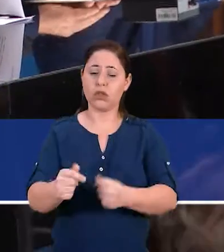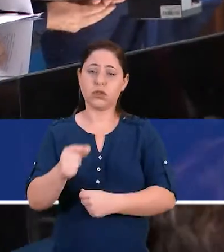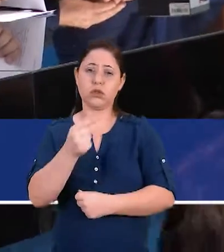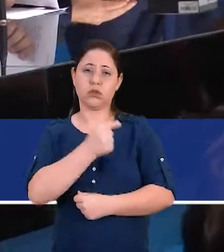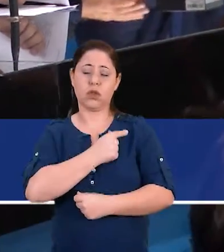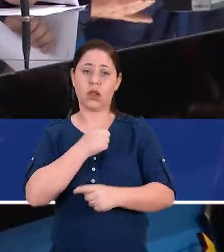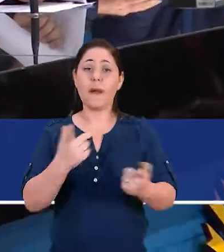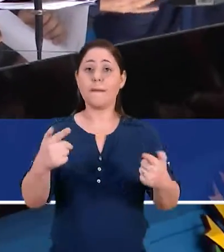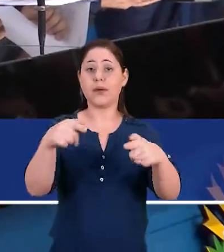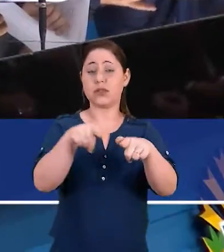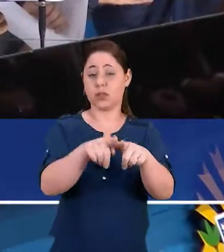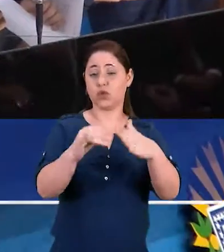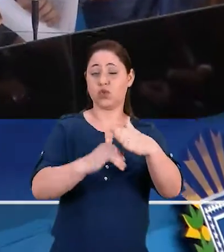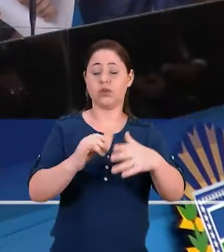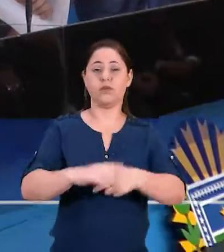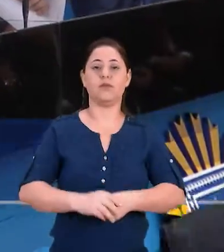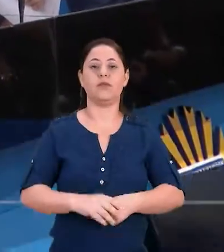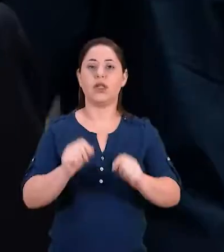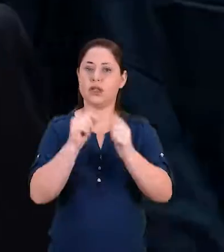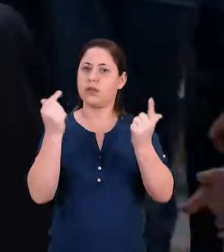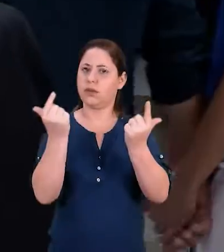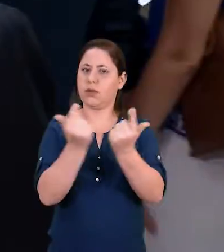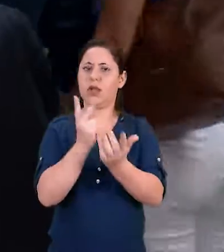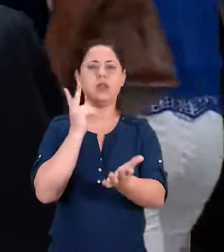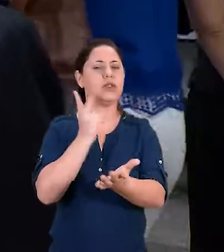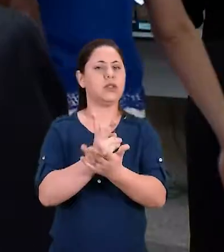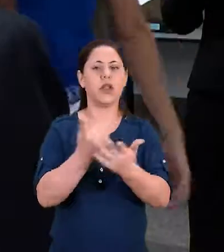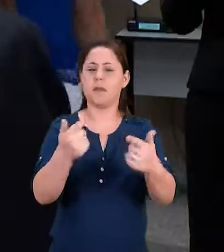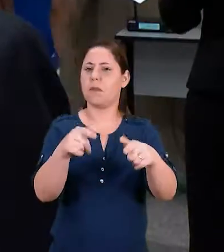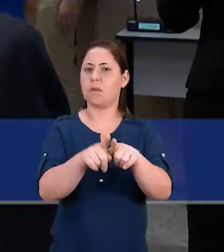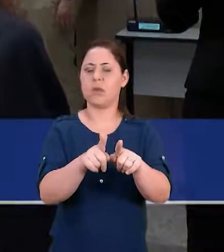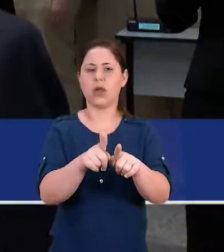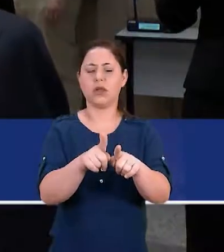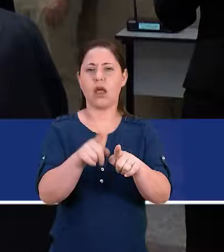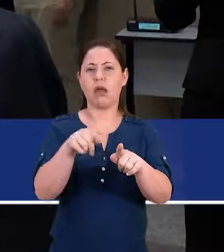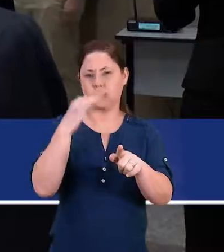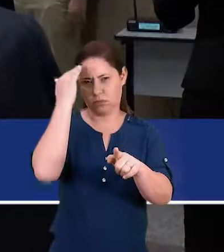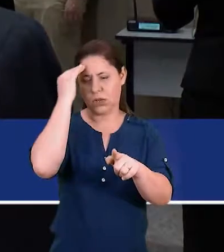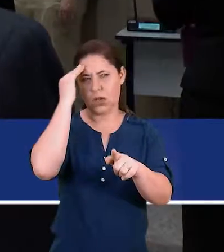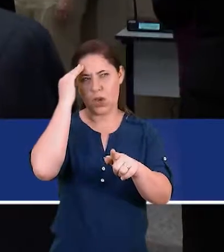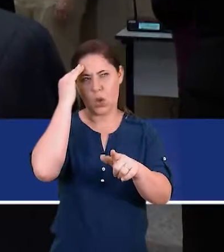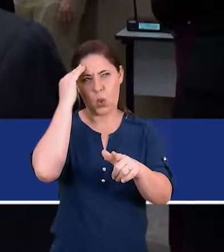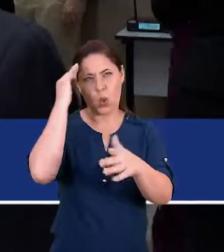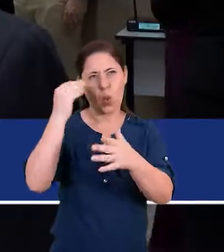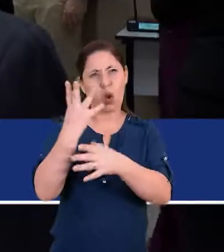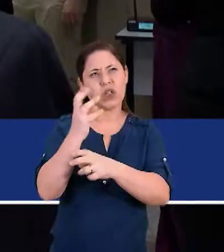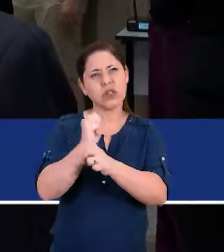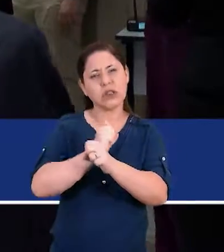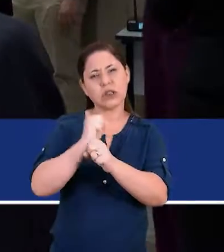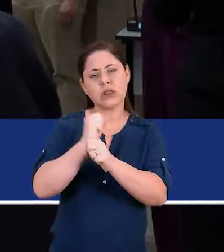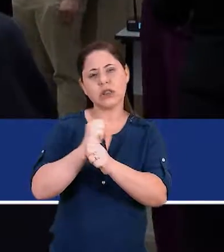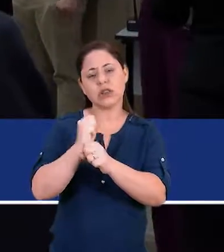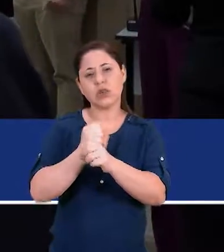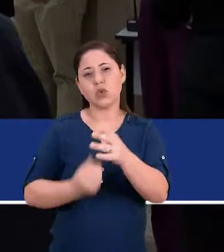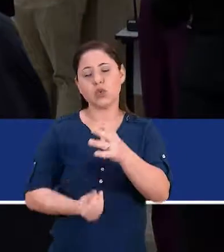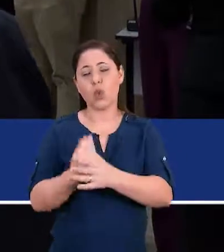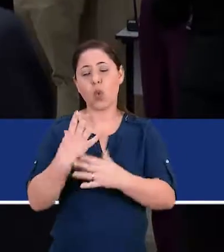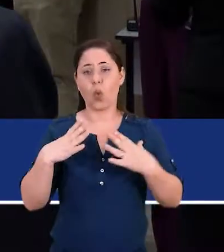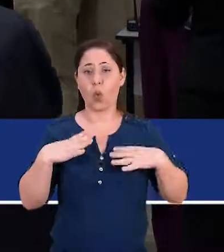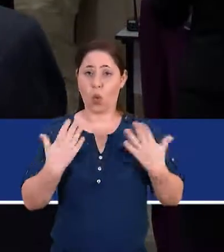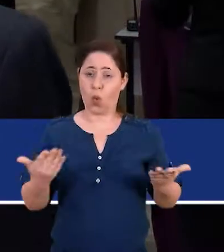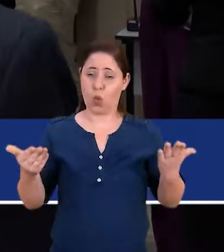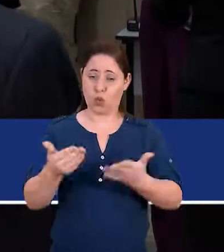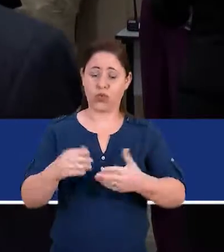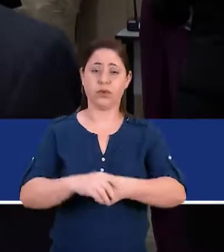comenda, reforçaram a parceria institucional. A Assembleia Legislativa sempre foi um parceiro nosso, entendeu? Desde os seus 40 anos, né, que ela